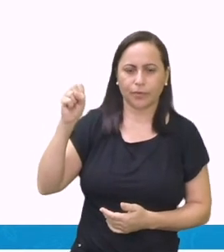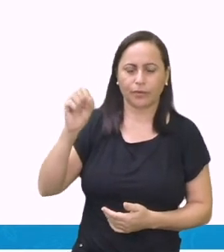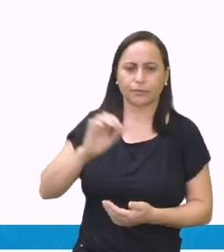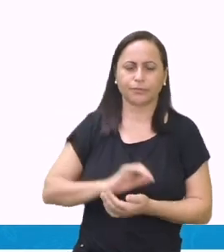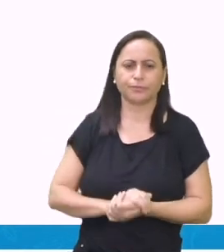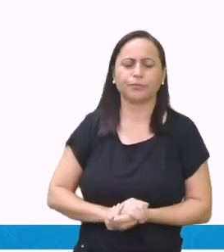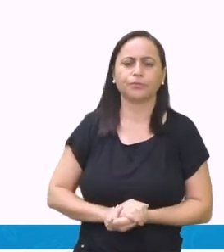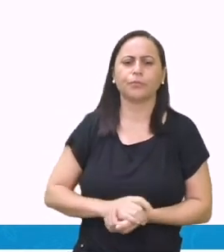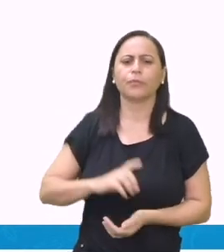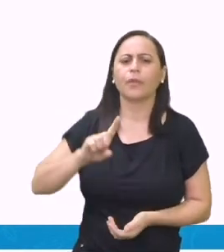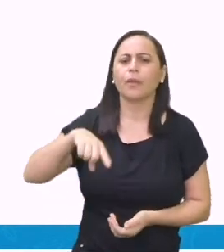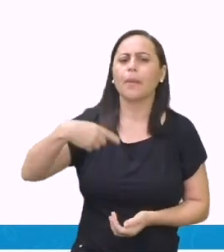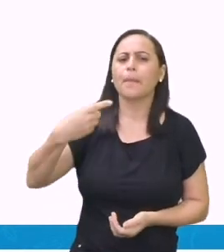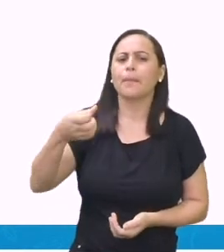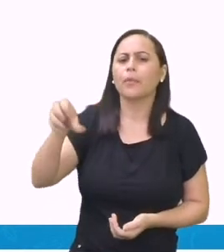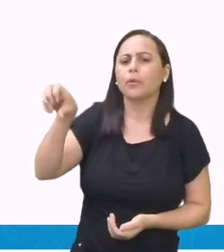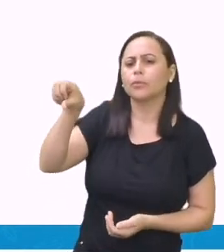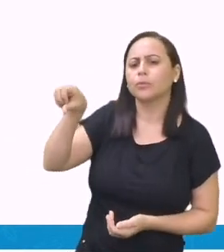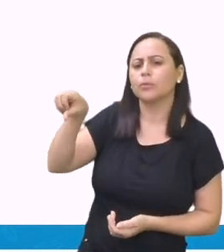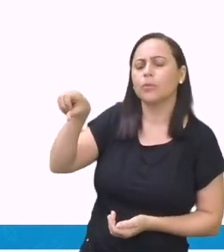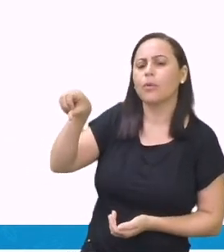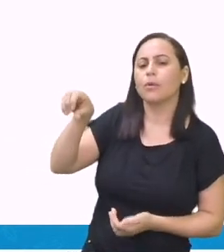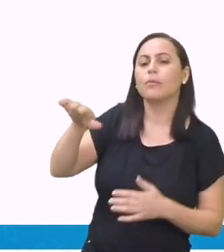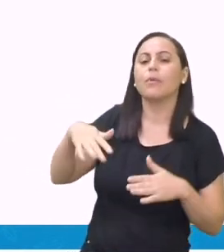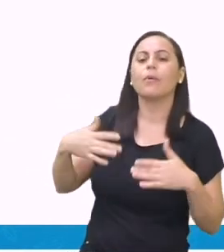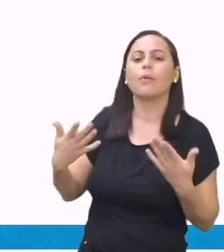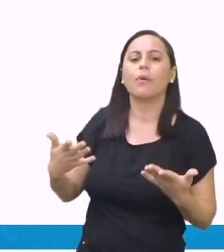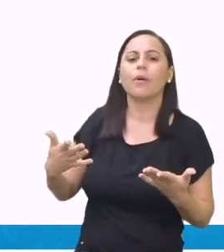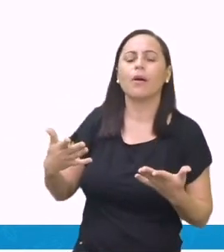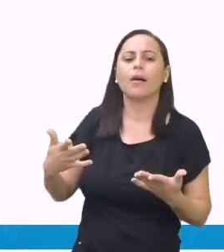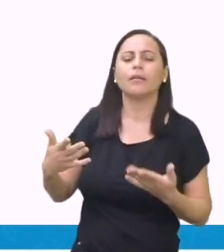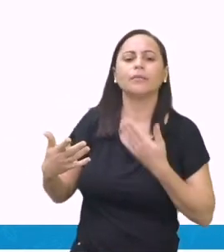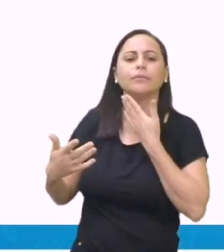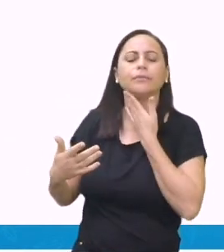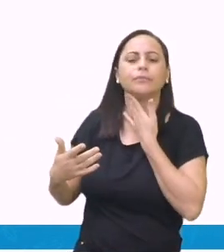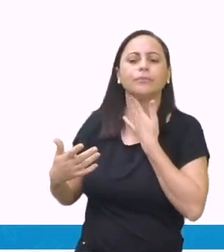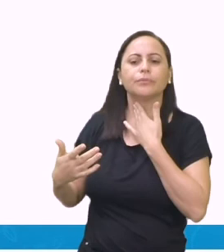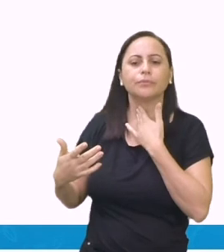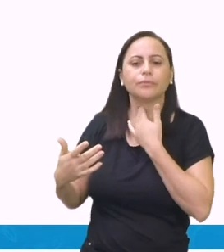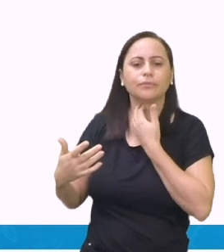9º. Depois do 9º, qual que vem? Faça aí na cabeça, ó.